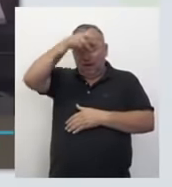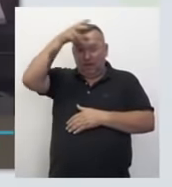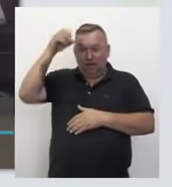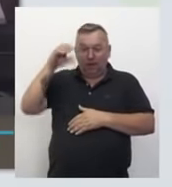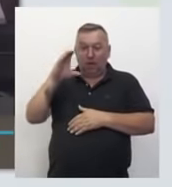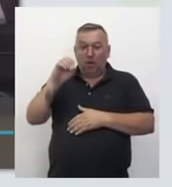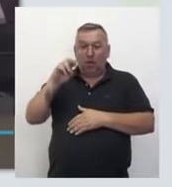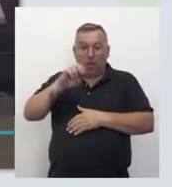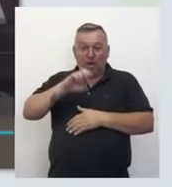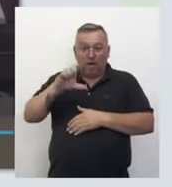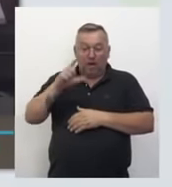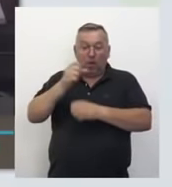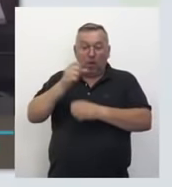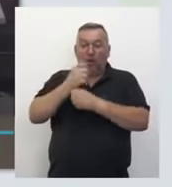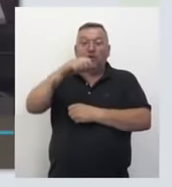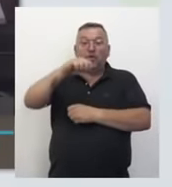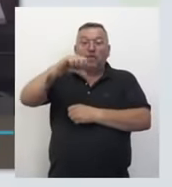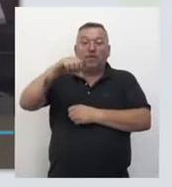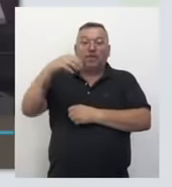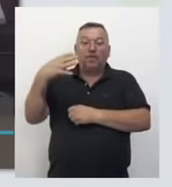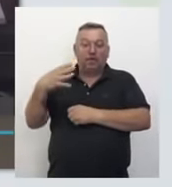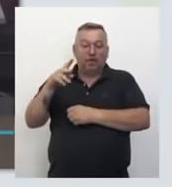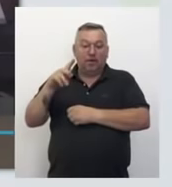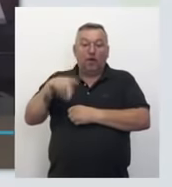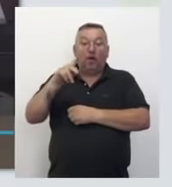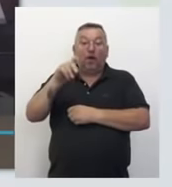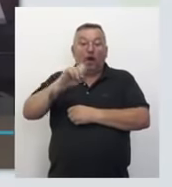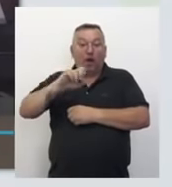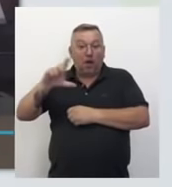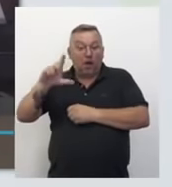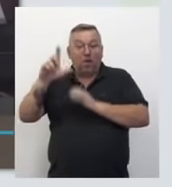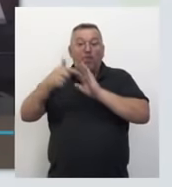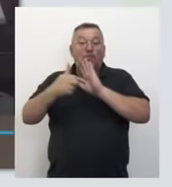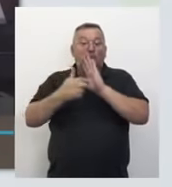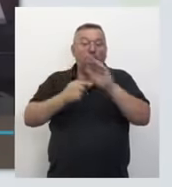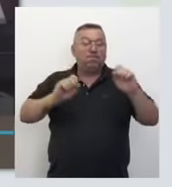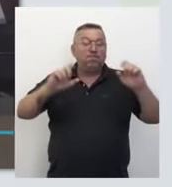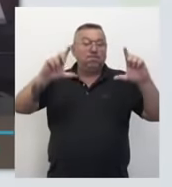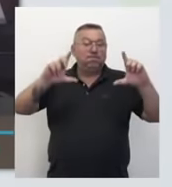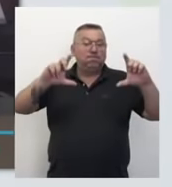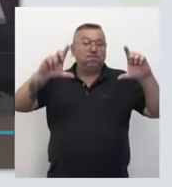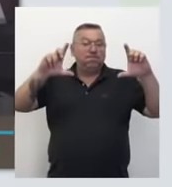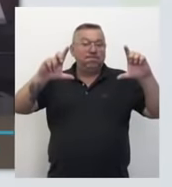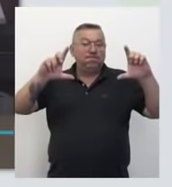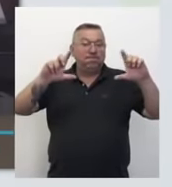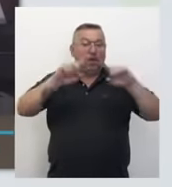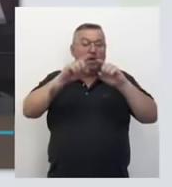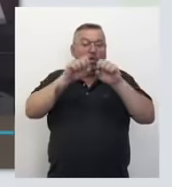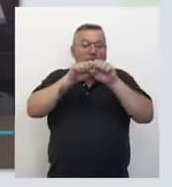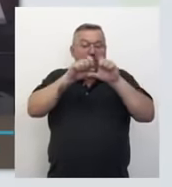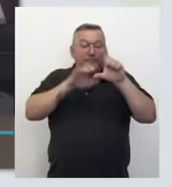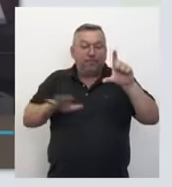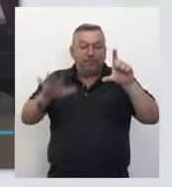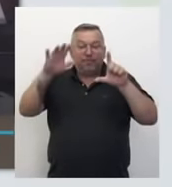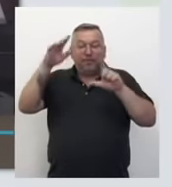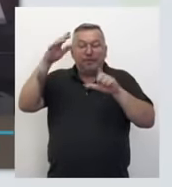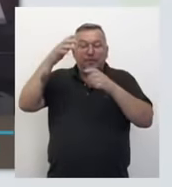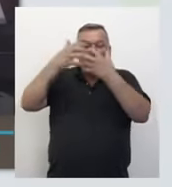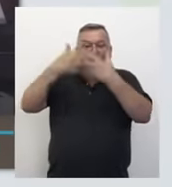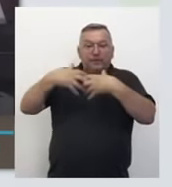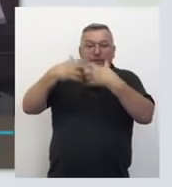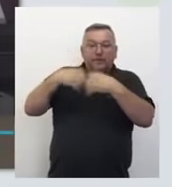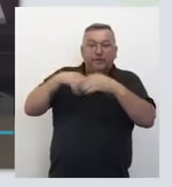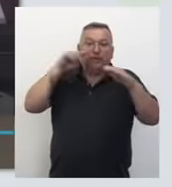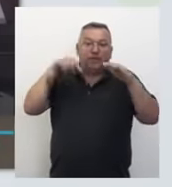em 1994, Carl Sagan apresentou essa foto para a audiência e compartilhou suas reflexões sobre o